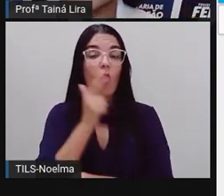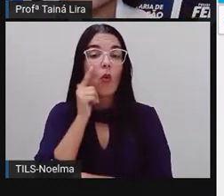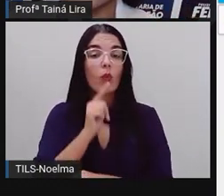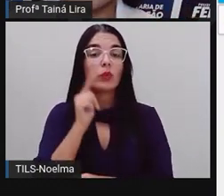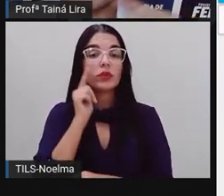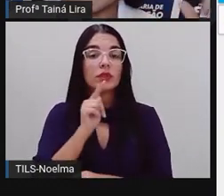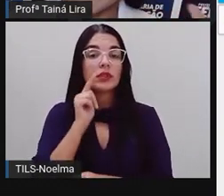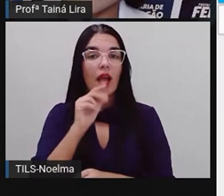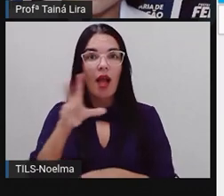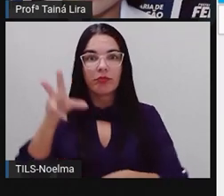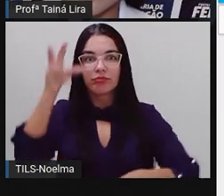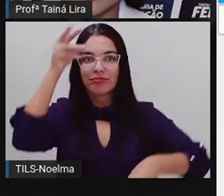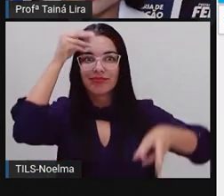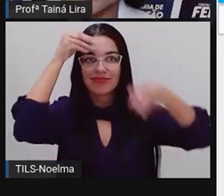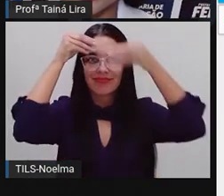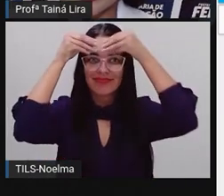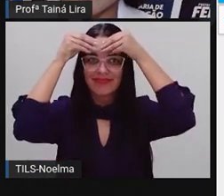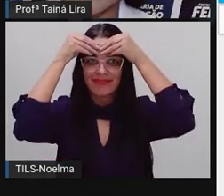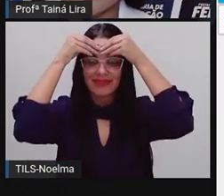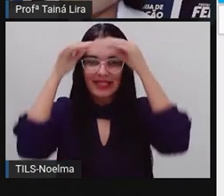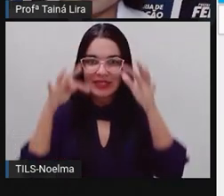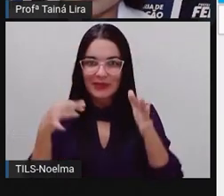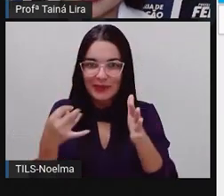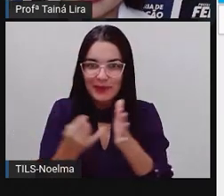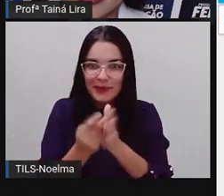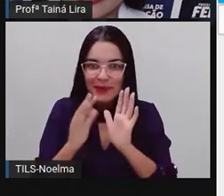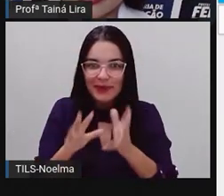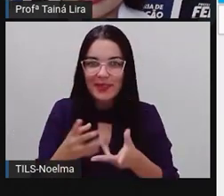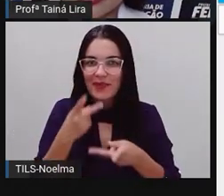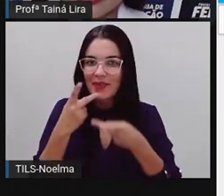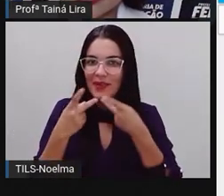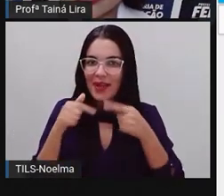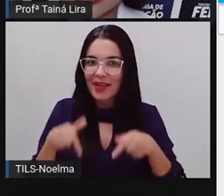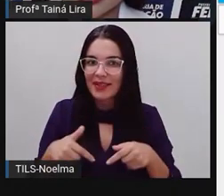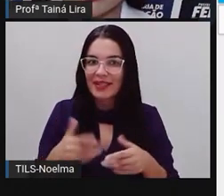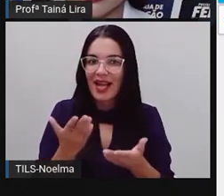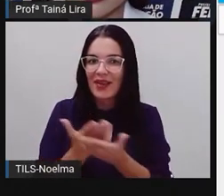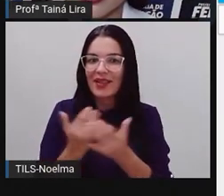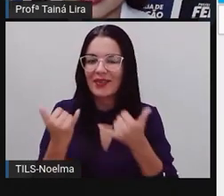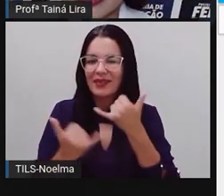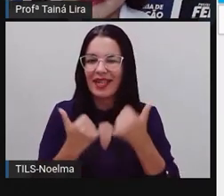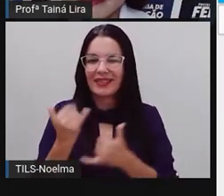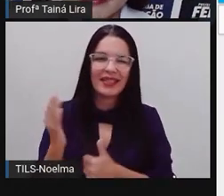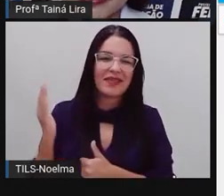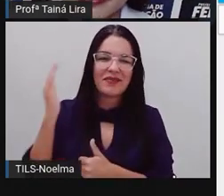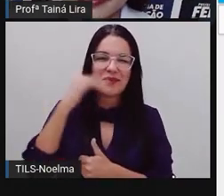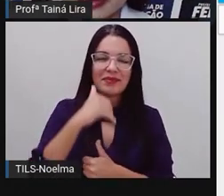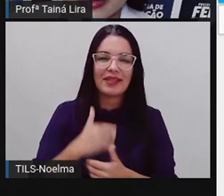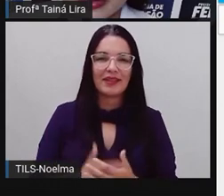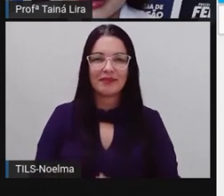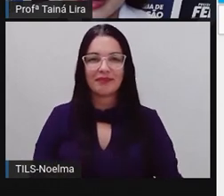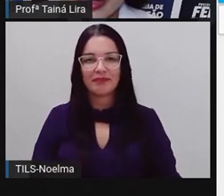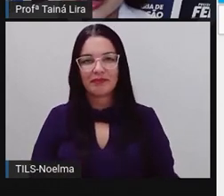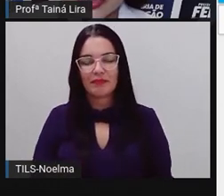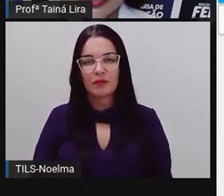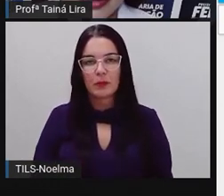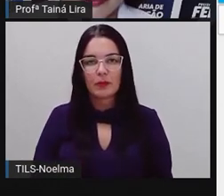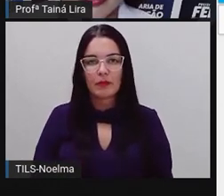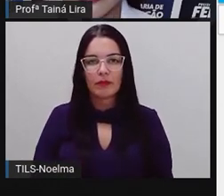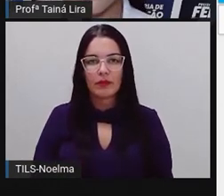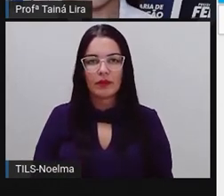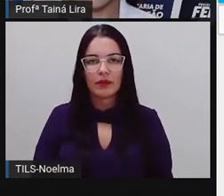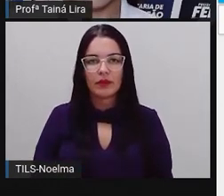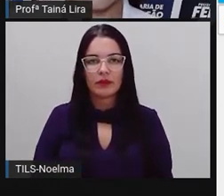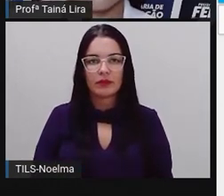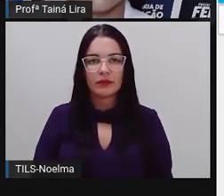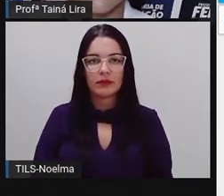conseguiu cumprir Ender tudo que a pro falou aqui na aula com o nosso joguinho Então bora lá e a gente vai